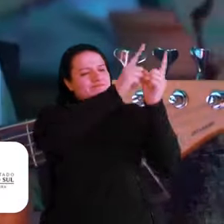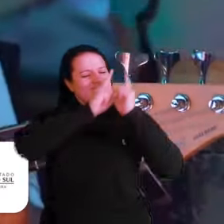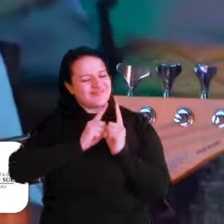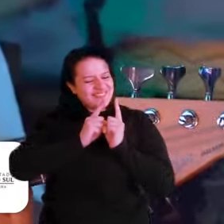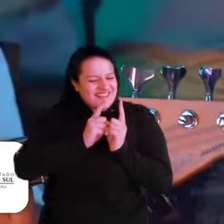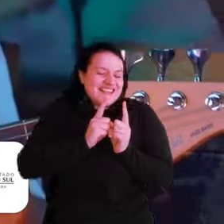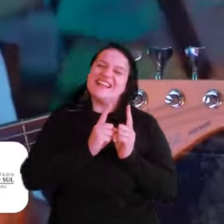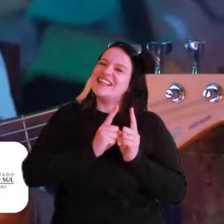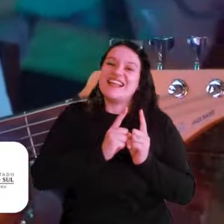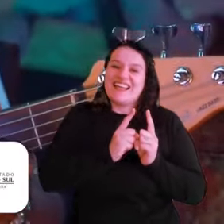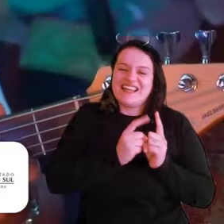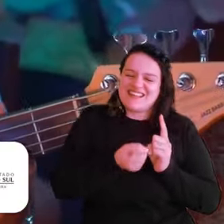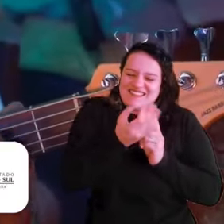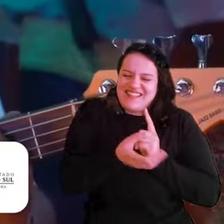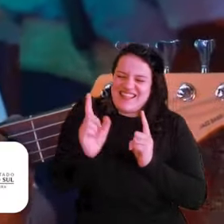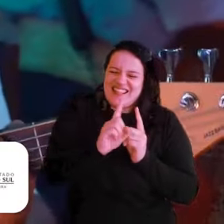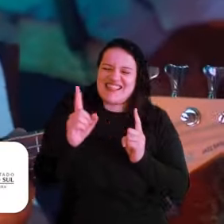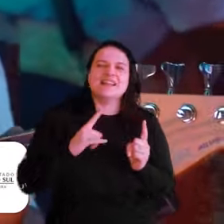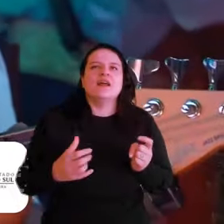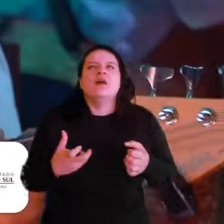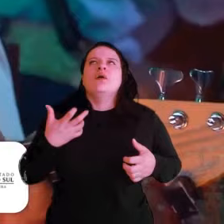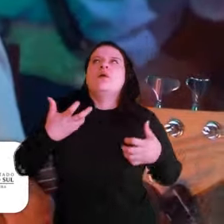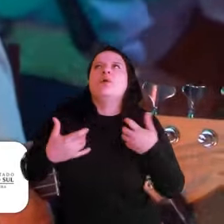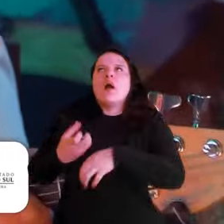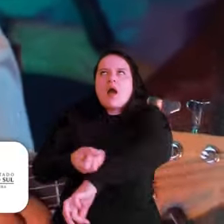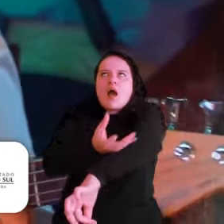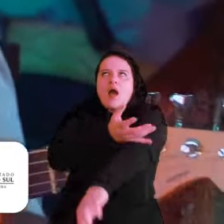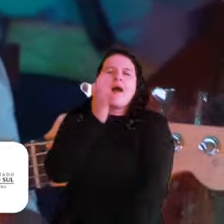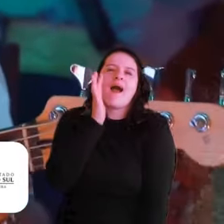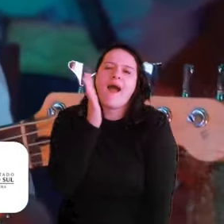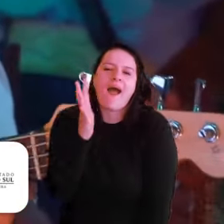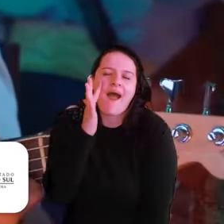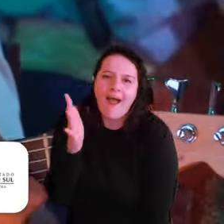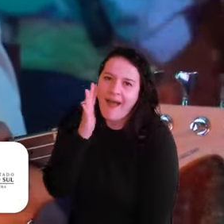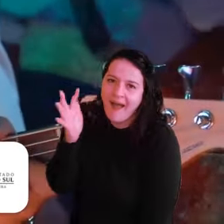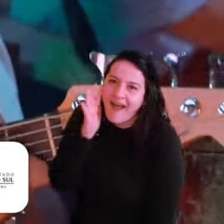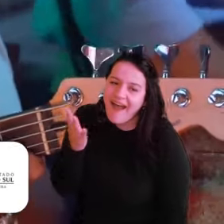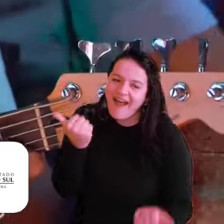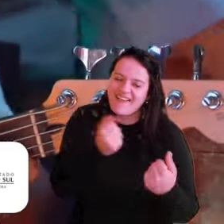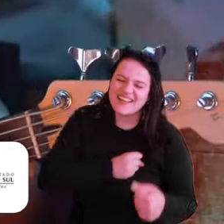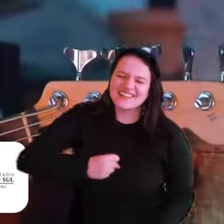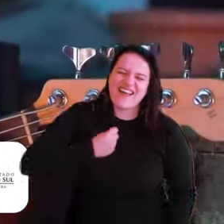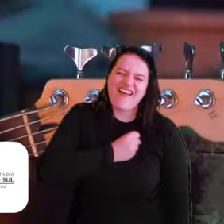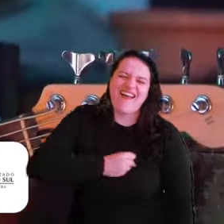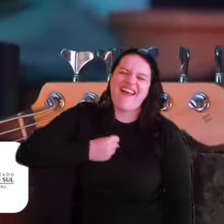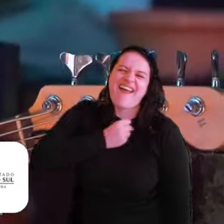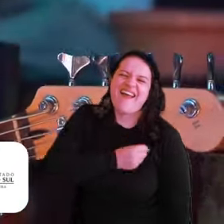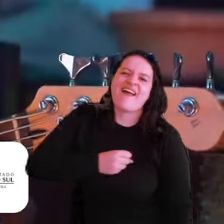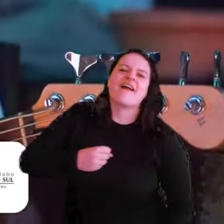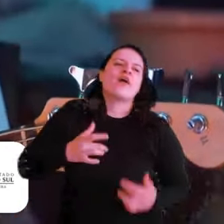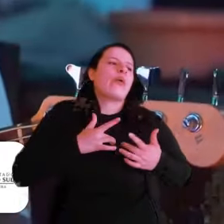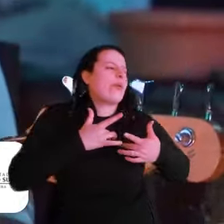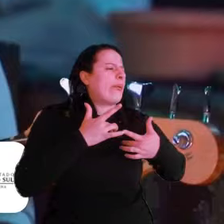pra cá. Nem te conto o que vou fazer, me causa um arrepio só de imaginar. Faz saudade, uma